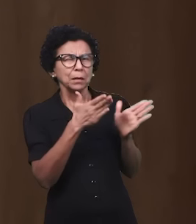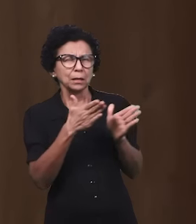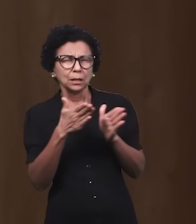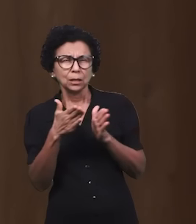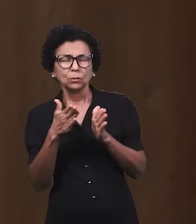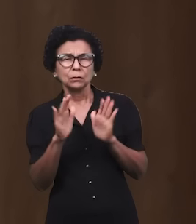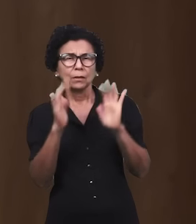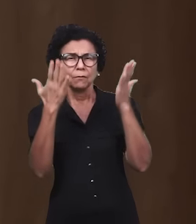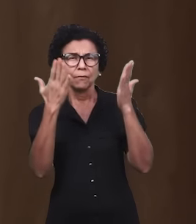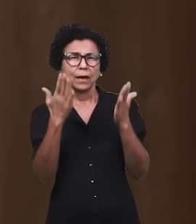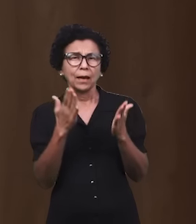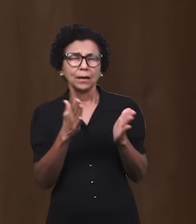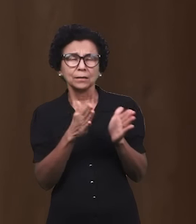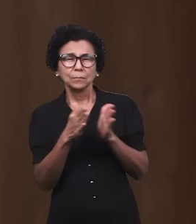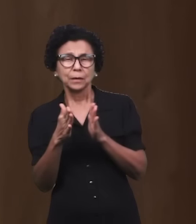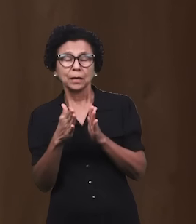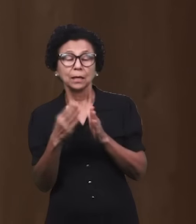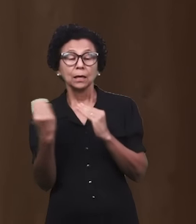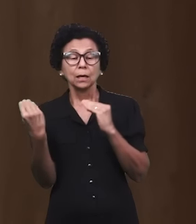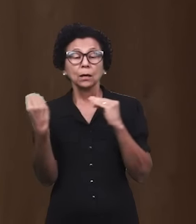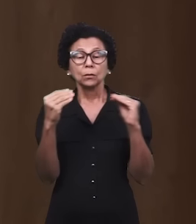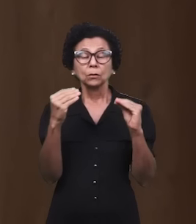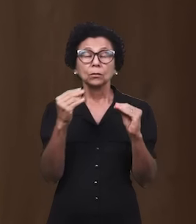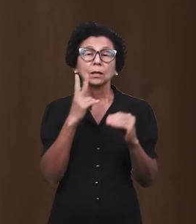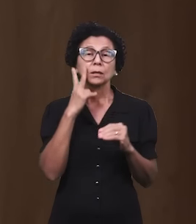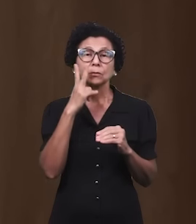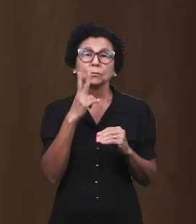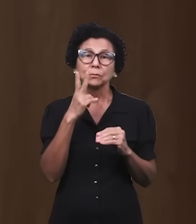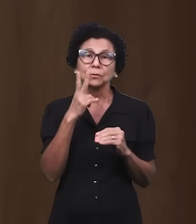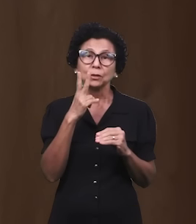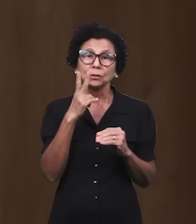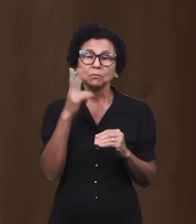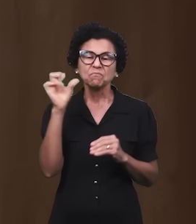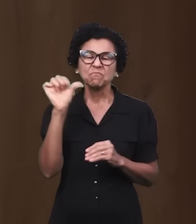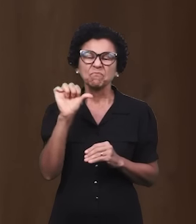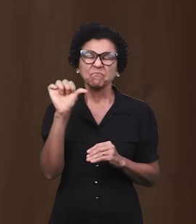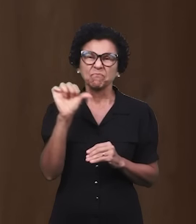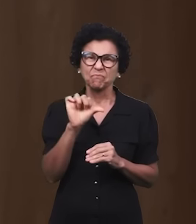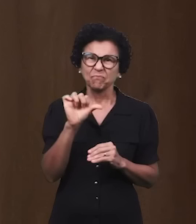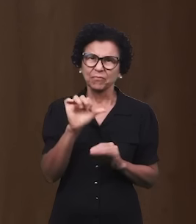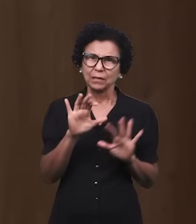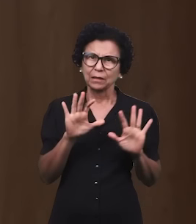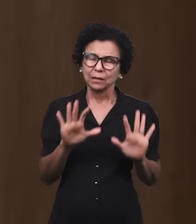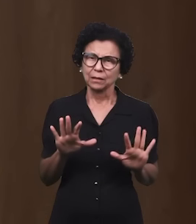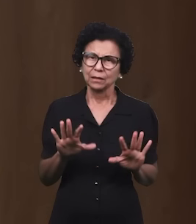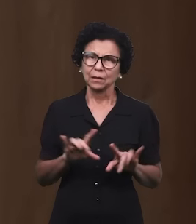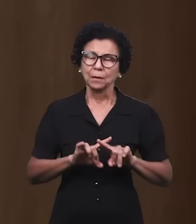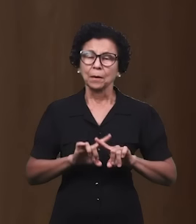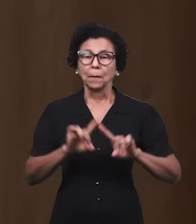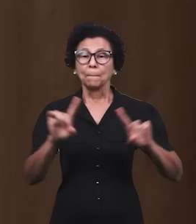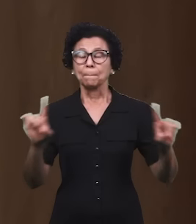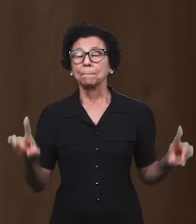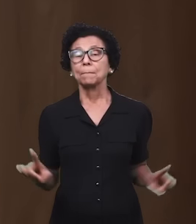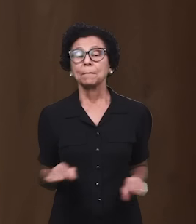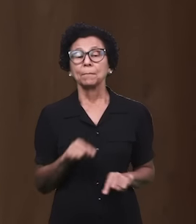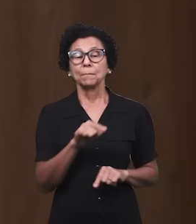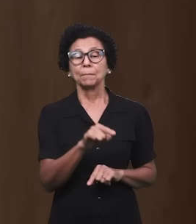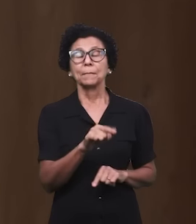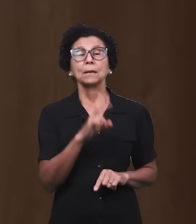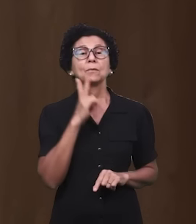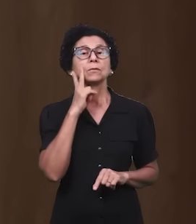ela manteve o bom vinho do começo ao fim, ela não botou o inferior, então não é que aquele vinho ali ficou melhor,